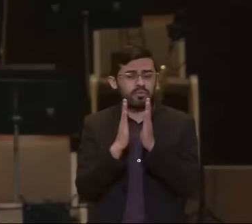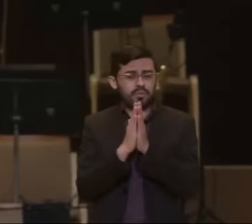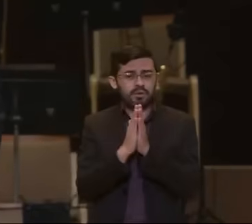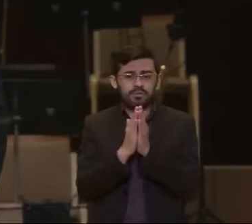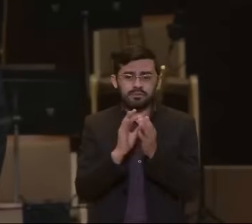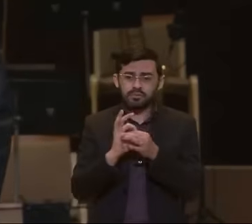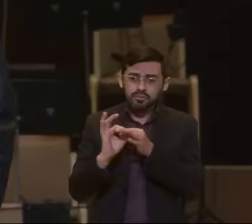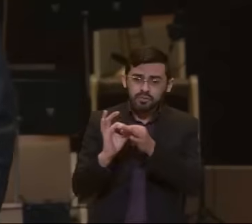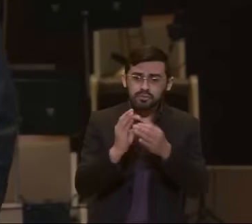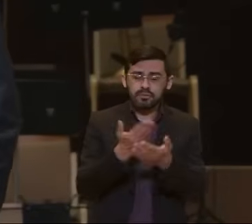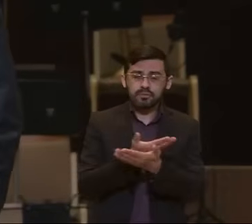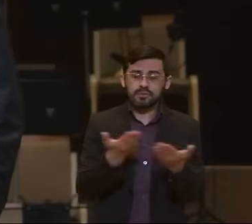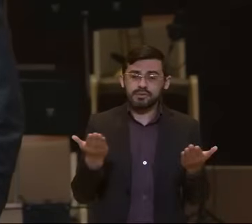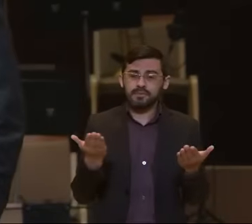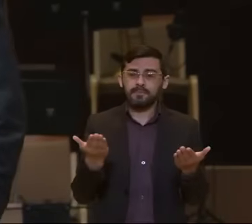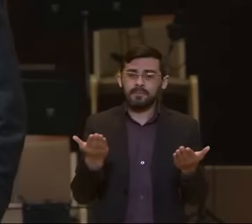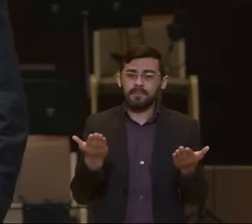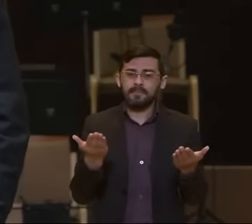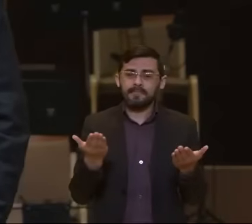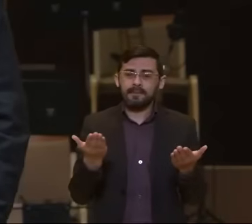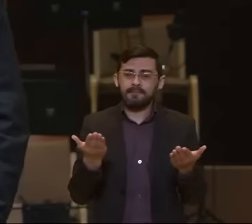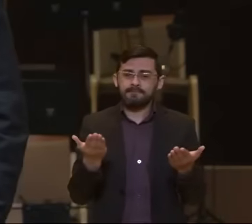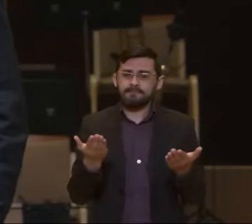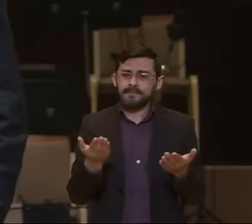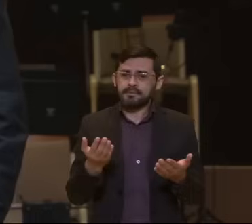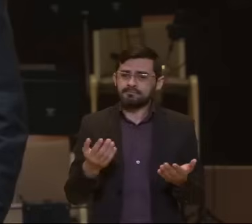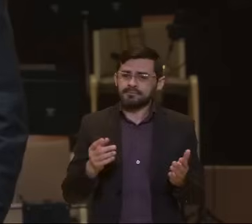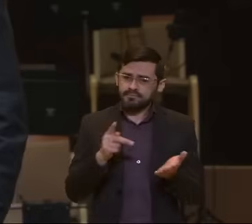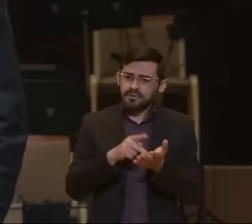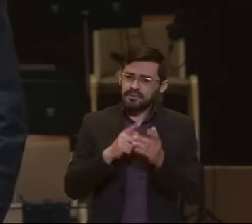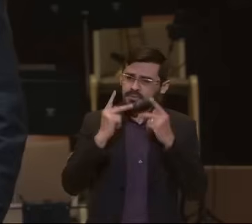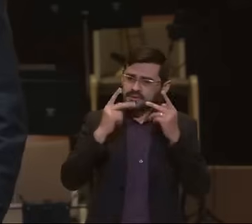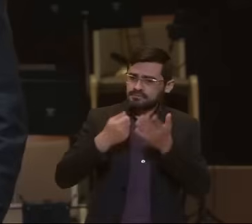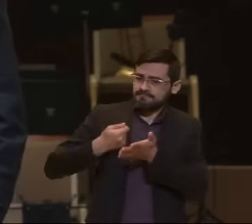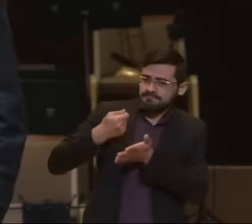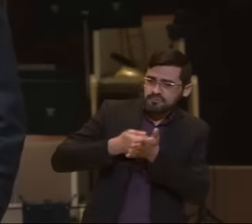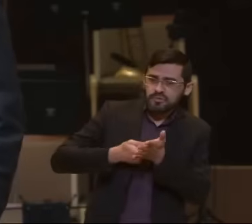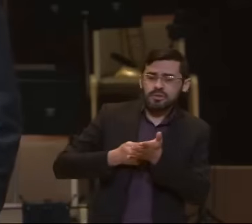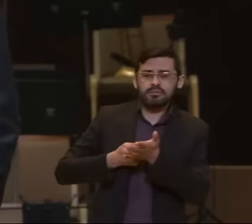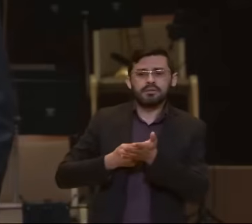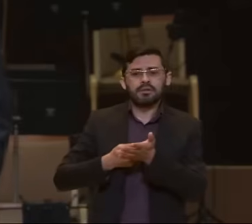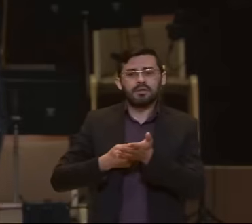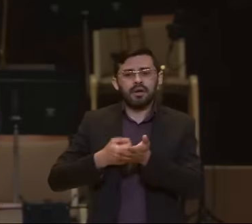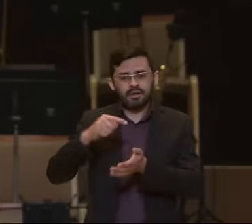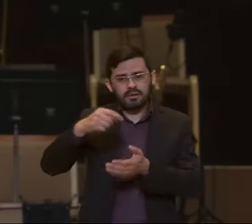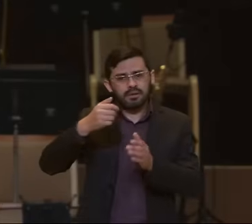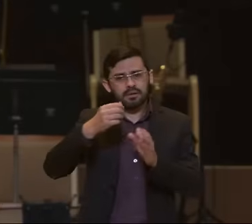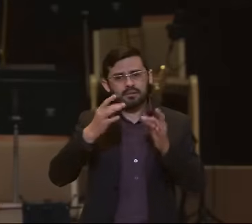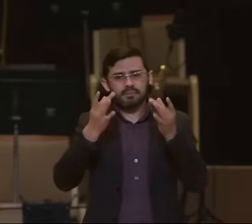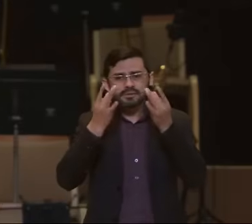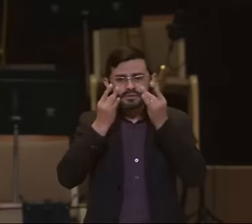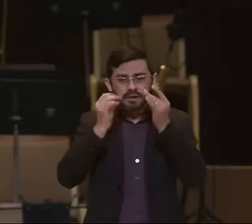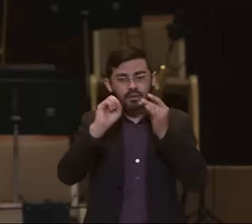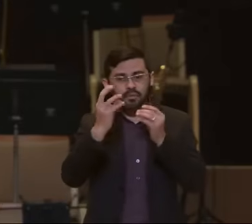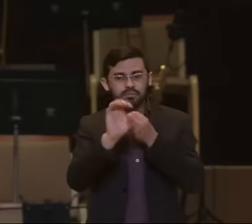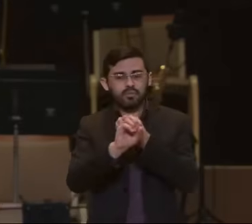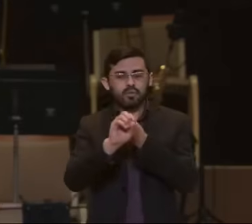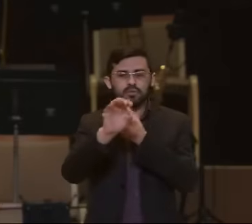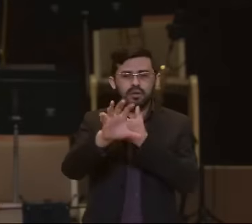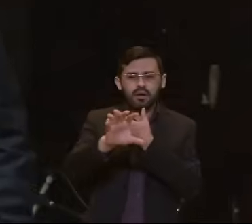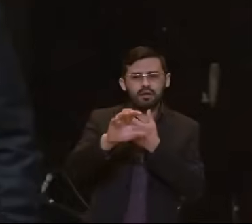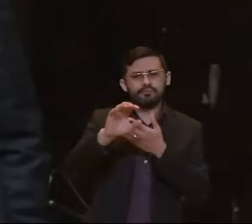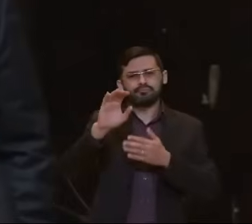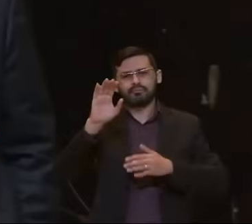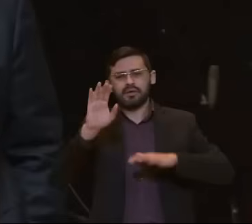A palavra é muito firme, muito dura. Você que está aqui com a gente e você que está nos ouvindo,